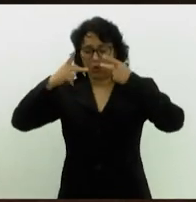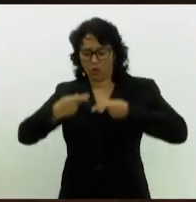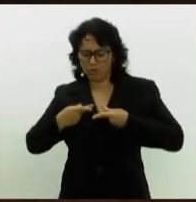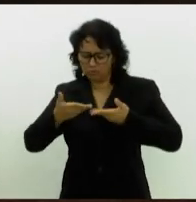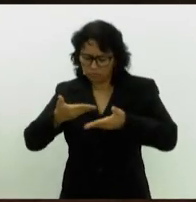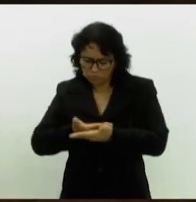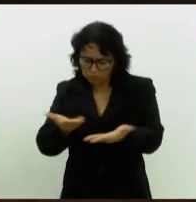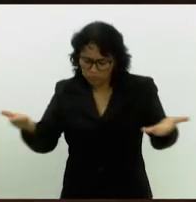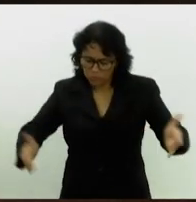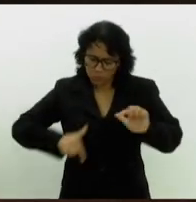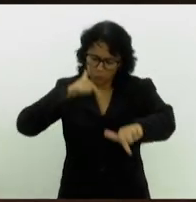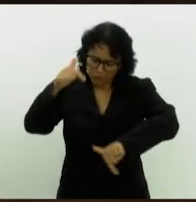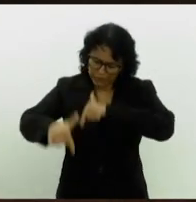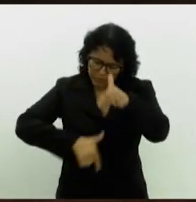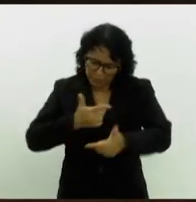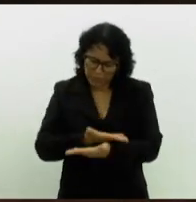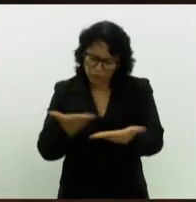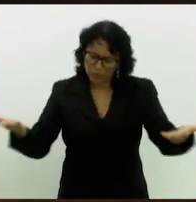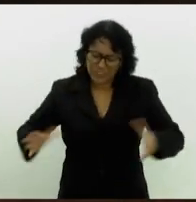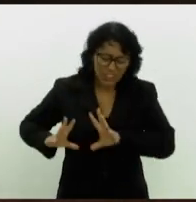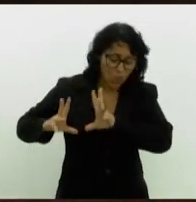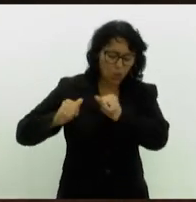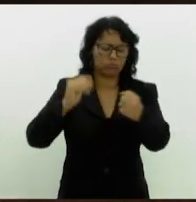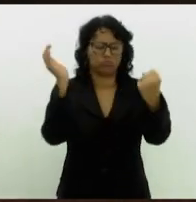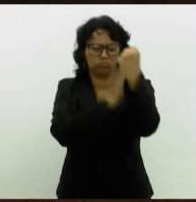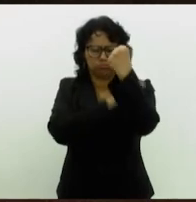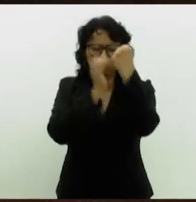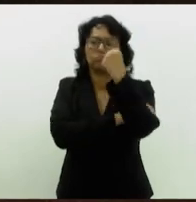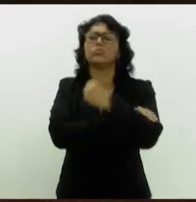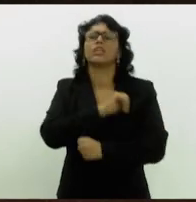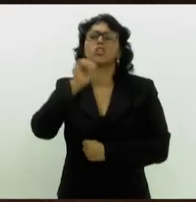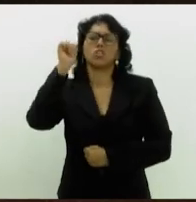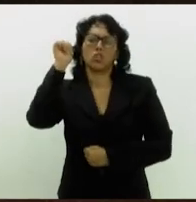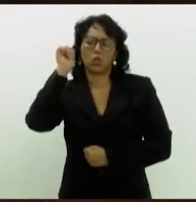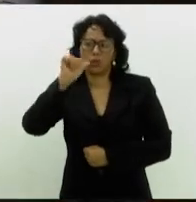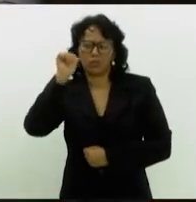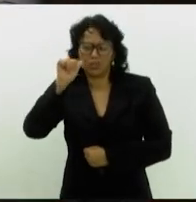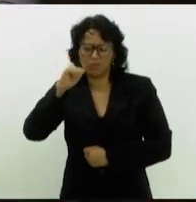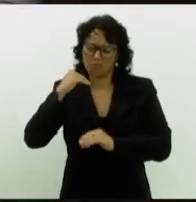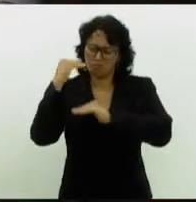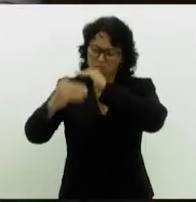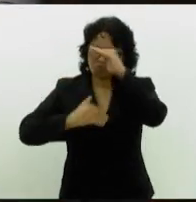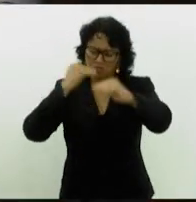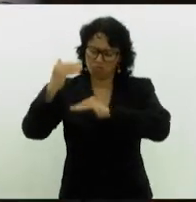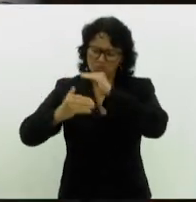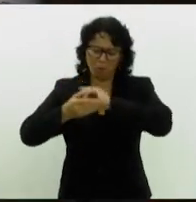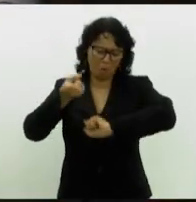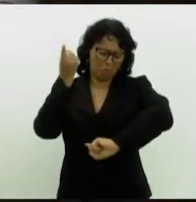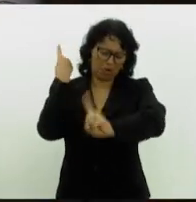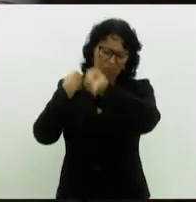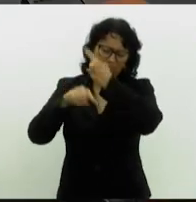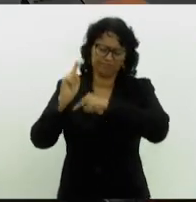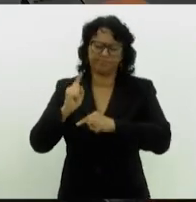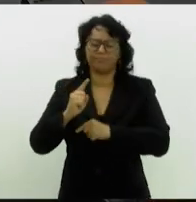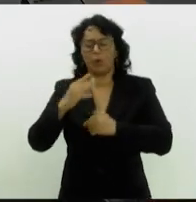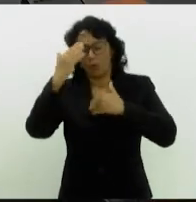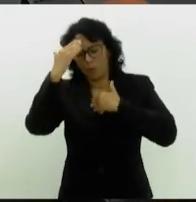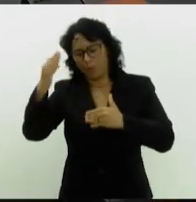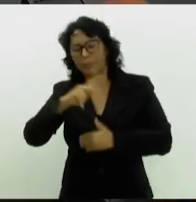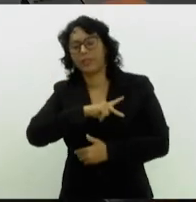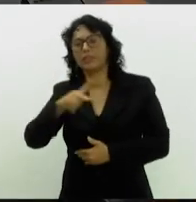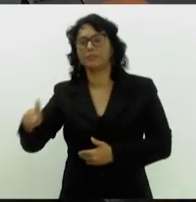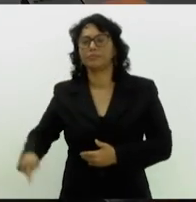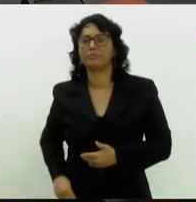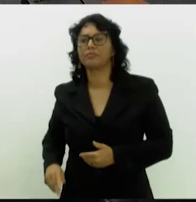amiga advogada Luciana Pires competente que continue e tem uma carreira de muito sucesso Obrigado Presidente Dora